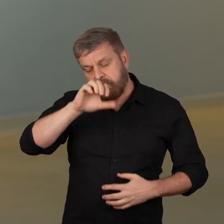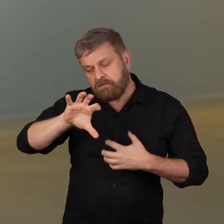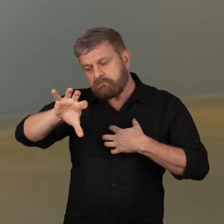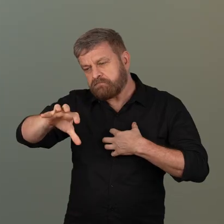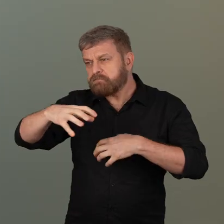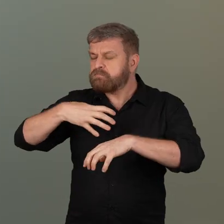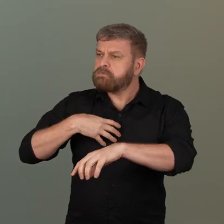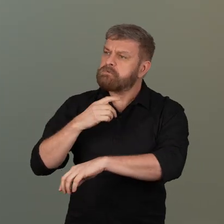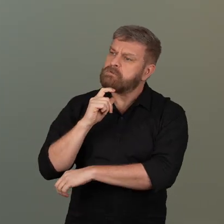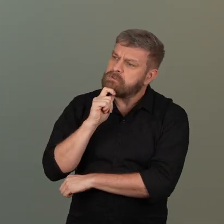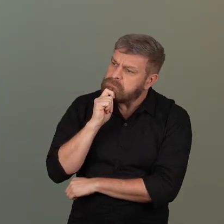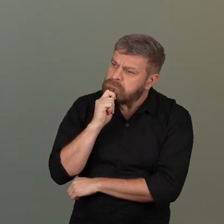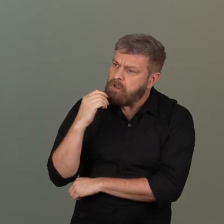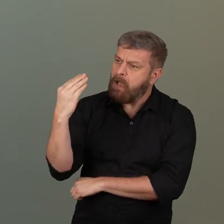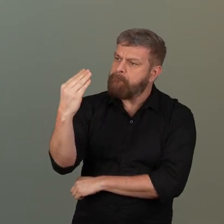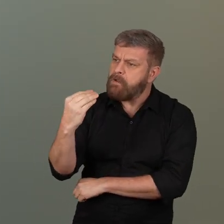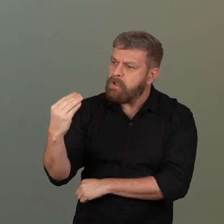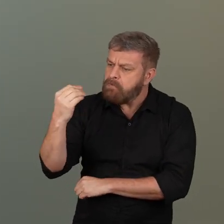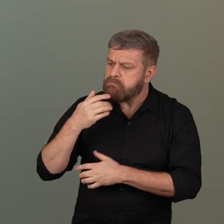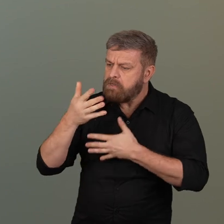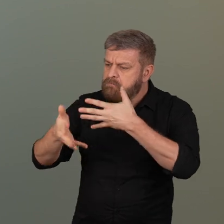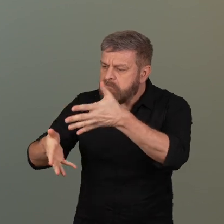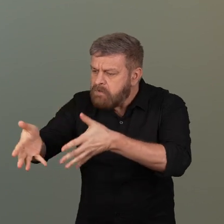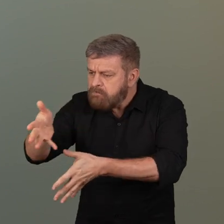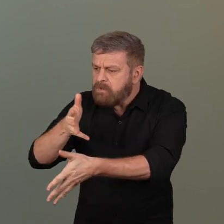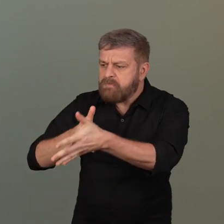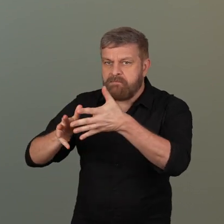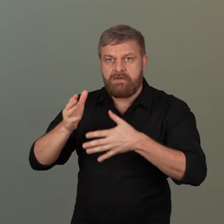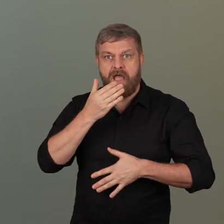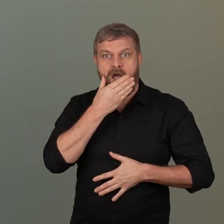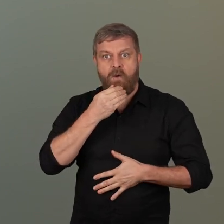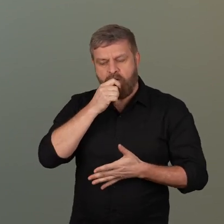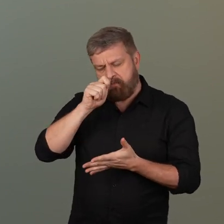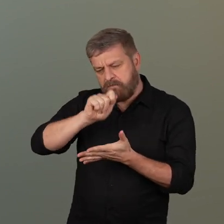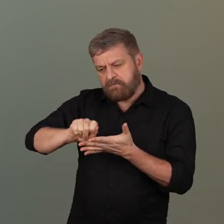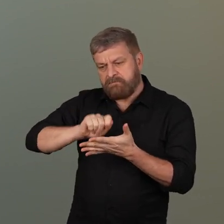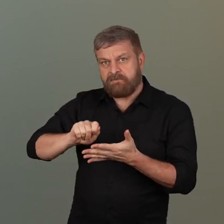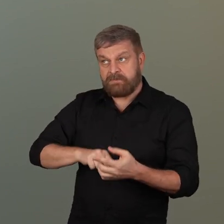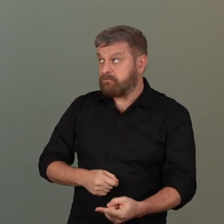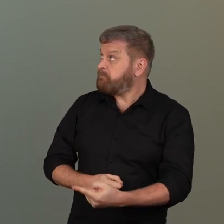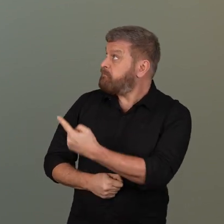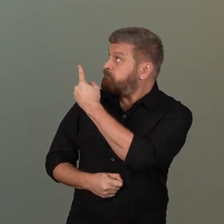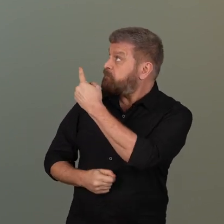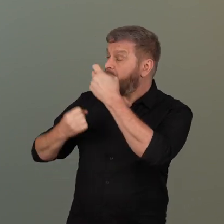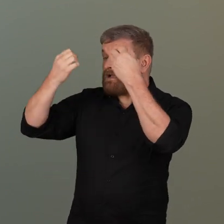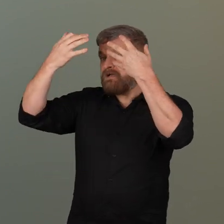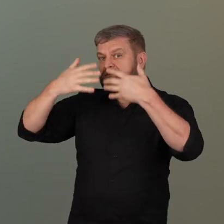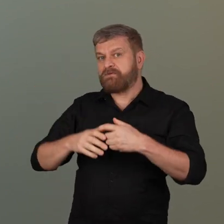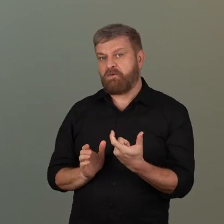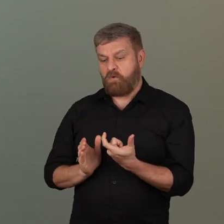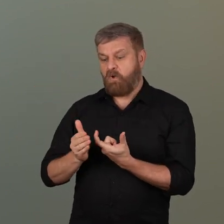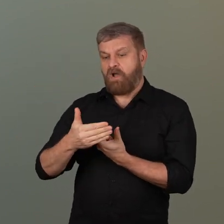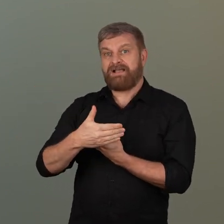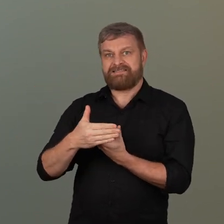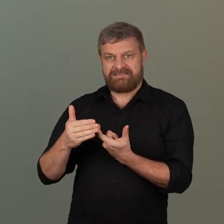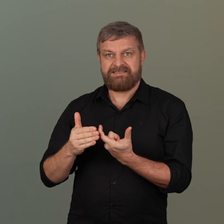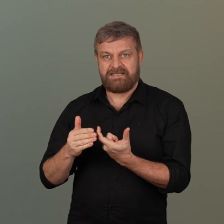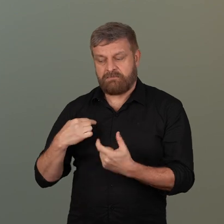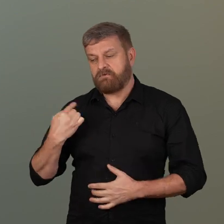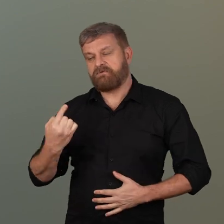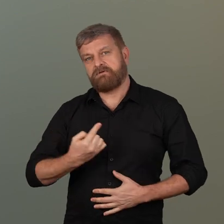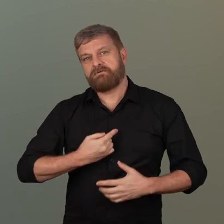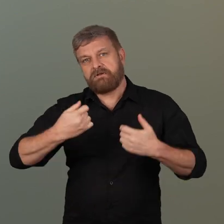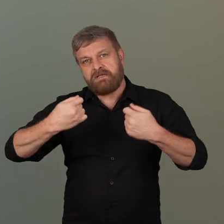sensível, ouvir o outro, aquilo que o Rubem Alves falava como escutatória. Palavra e autor na tela.